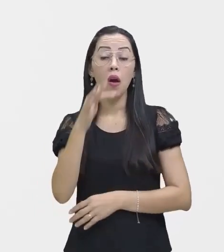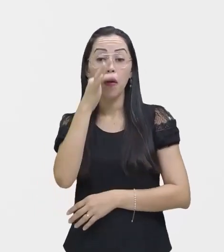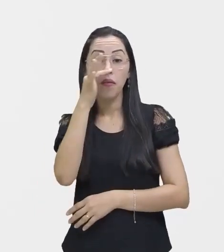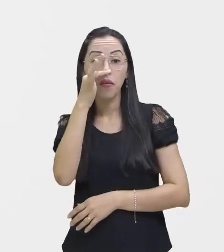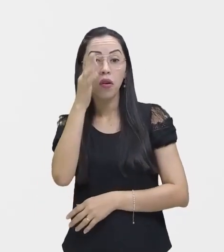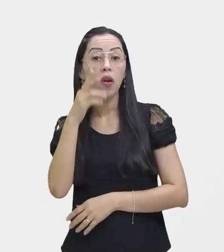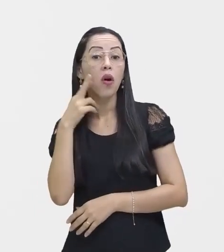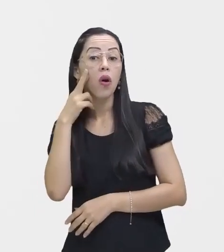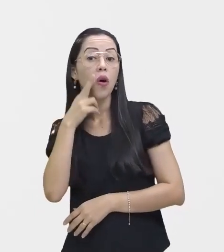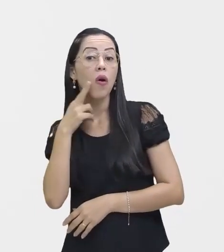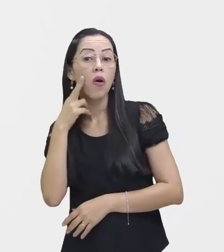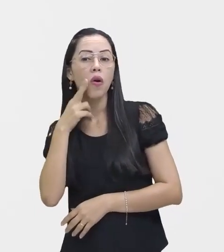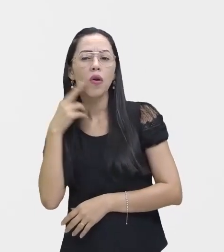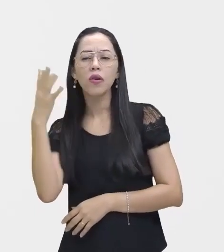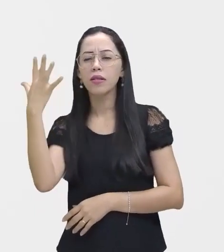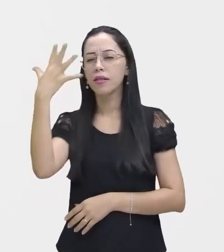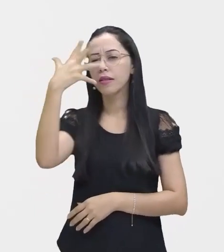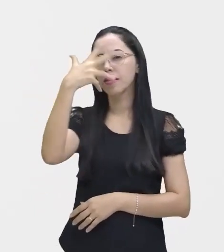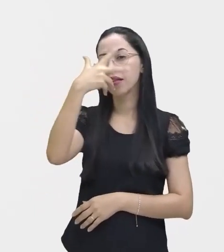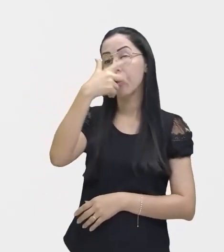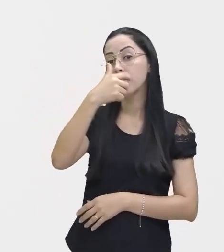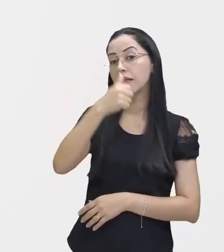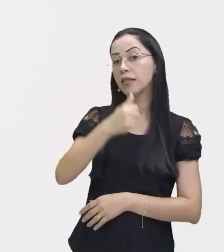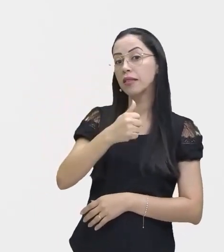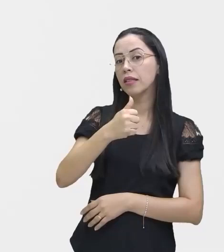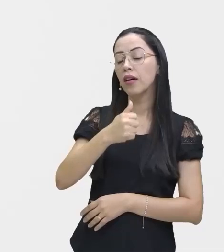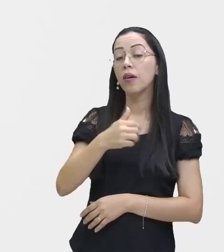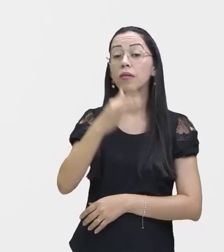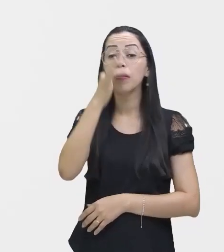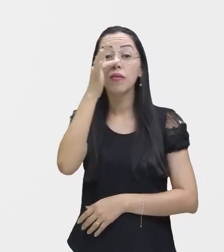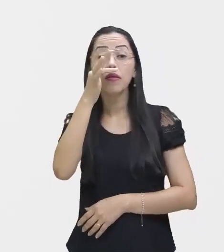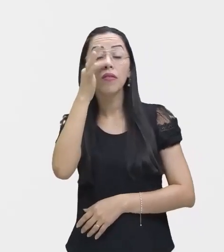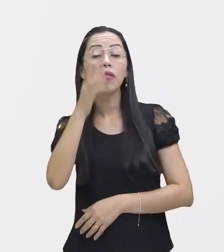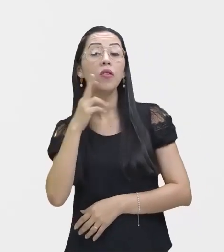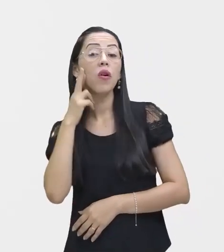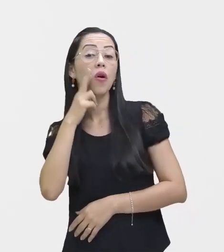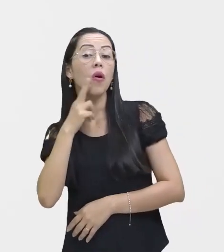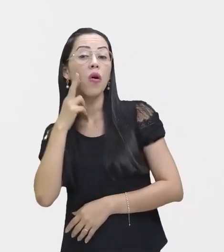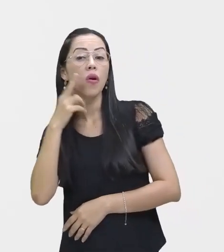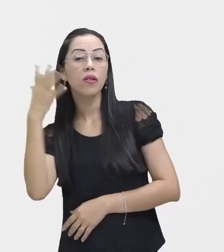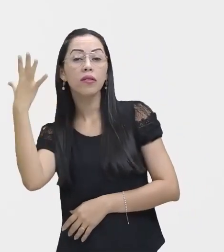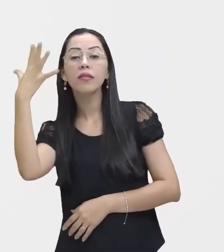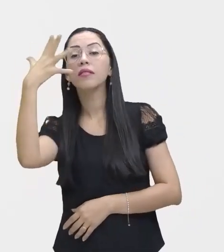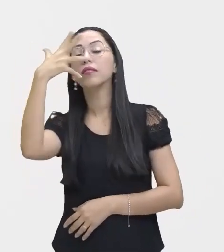juvenil, juvenil, juvenil. A linda rosa juvenil,